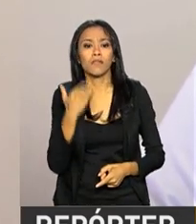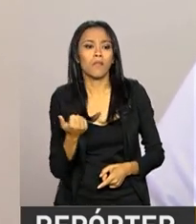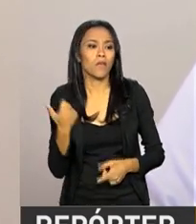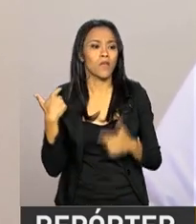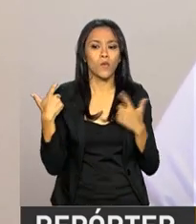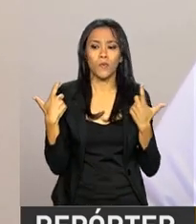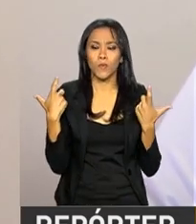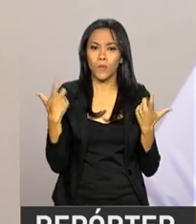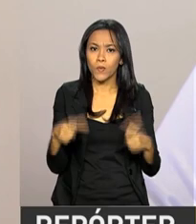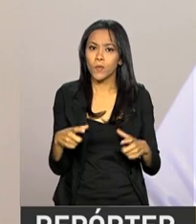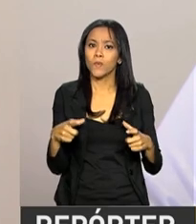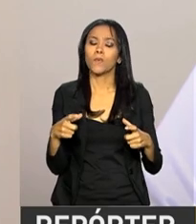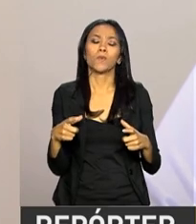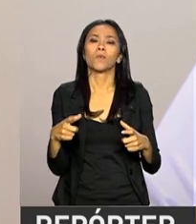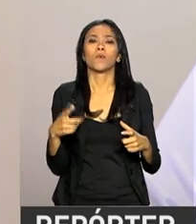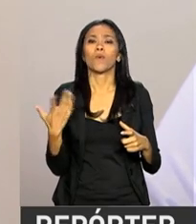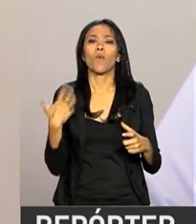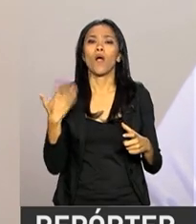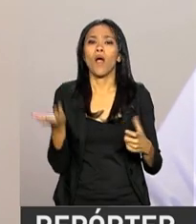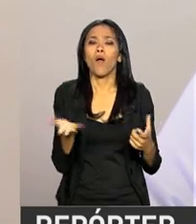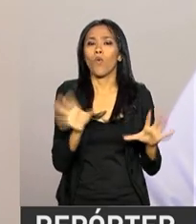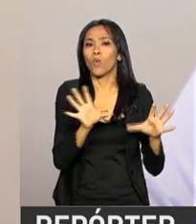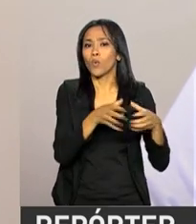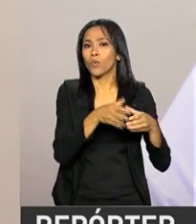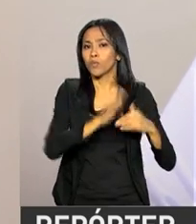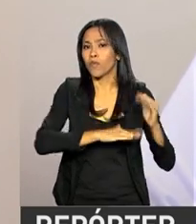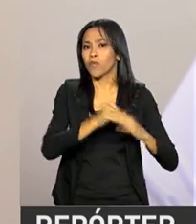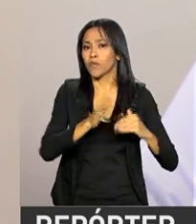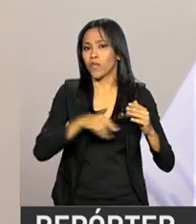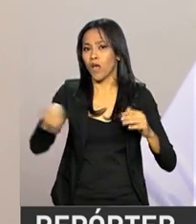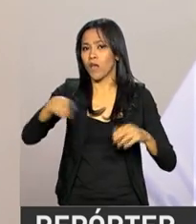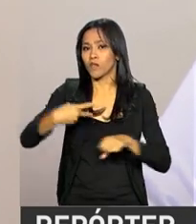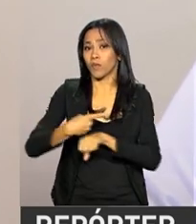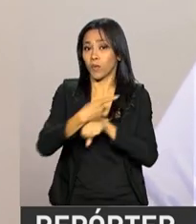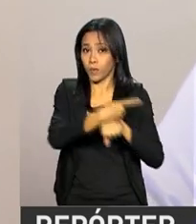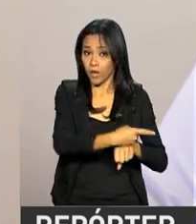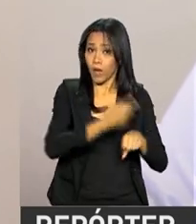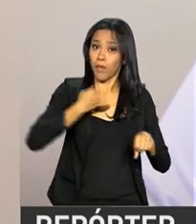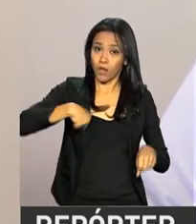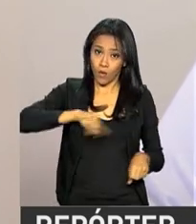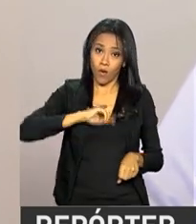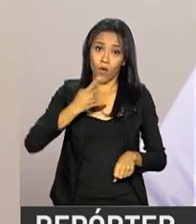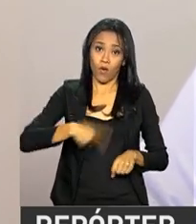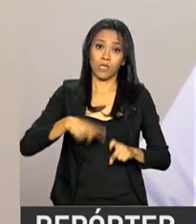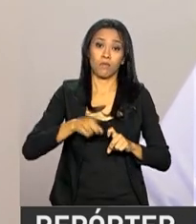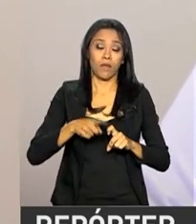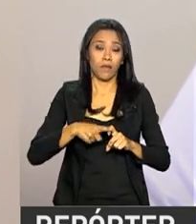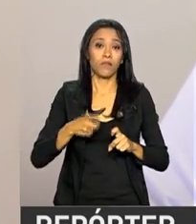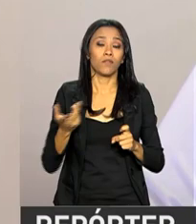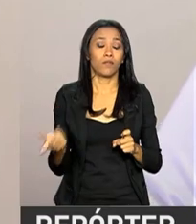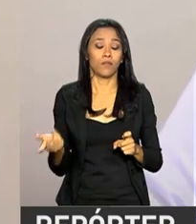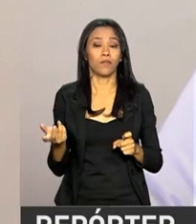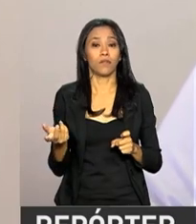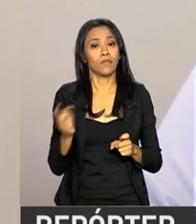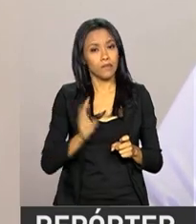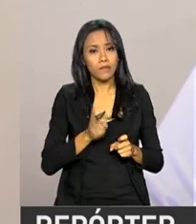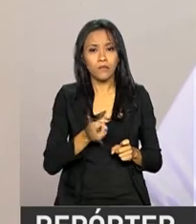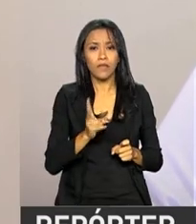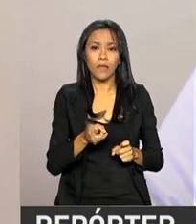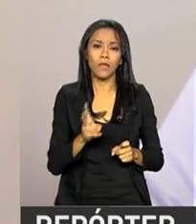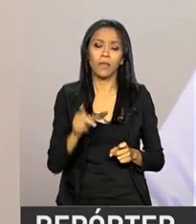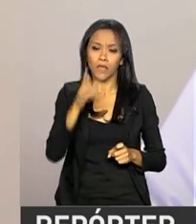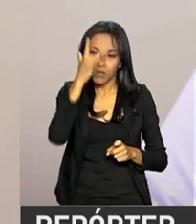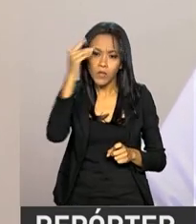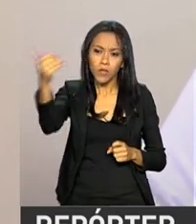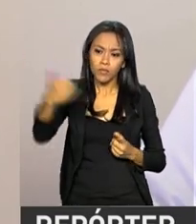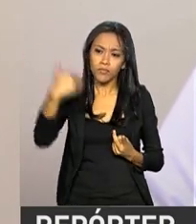de saber qual equipe ele vai buscar e pra nós como méxico que vamos ter é sempre aqueles pacientes